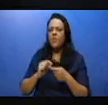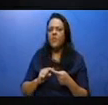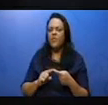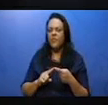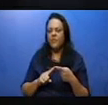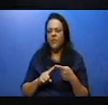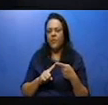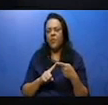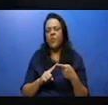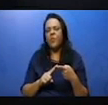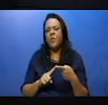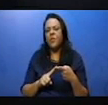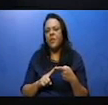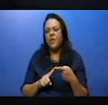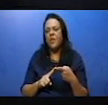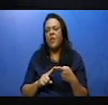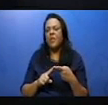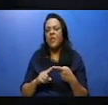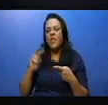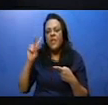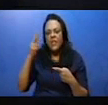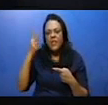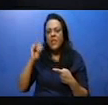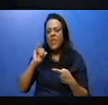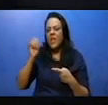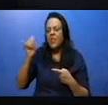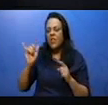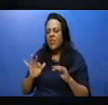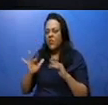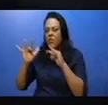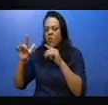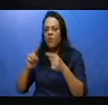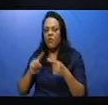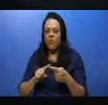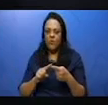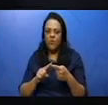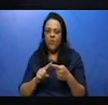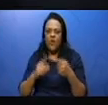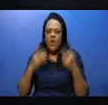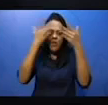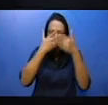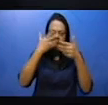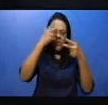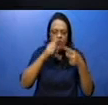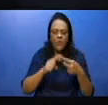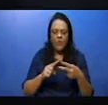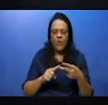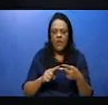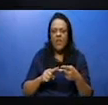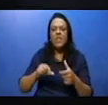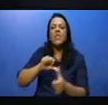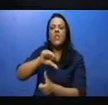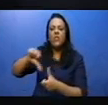é uma das ferramentas. A transformação dentro dessa história.